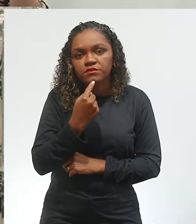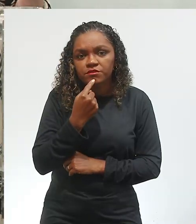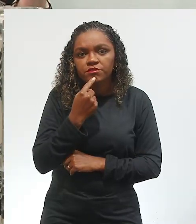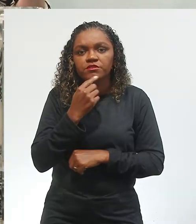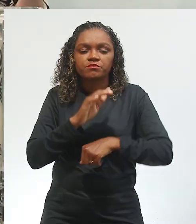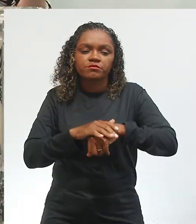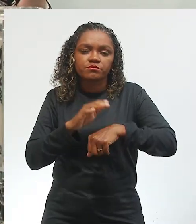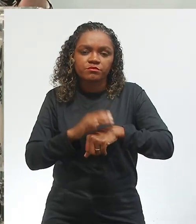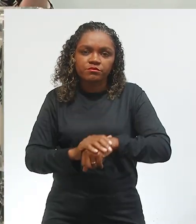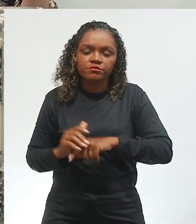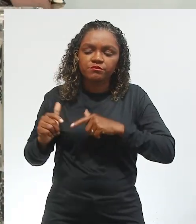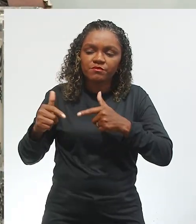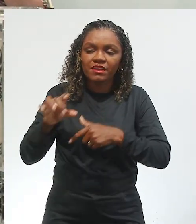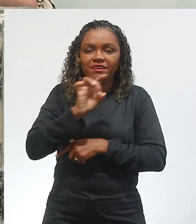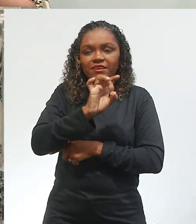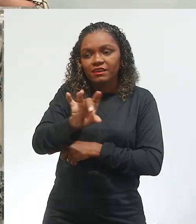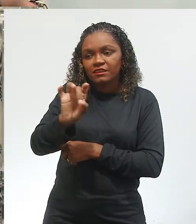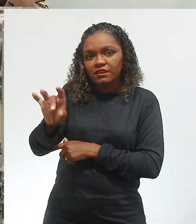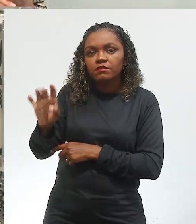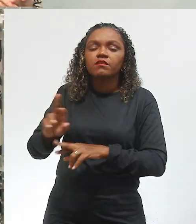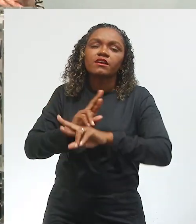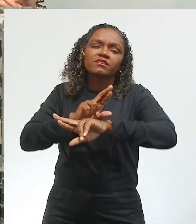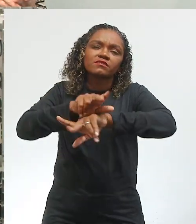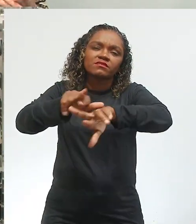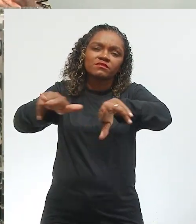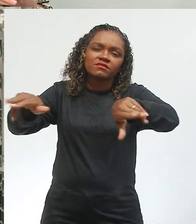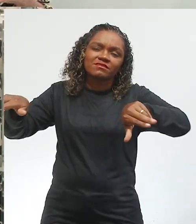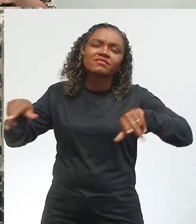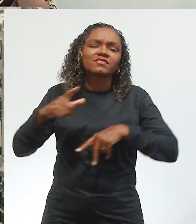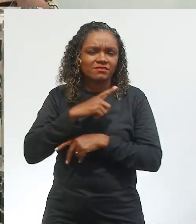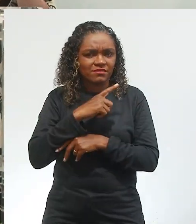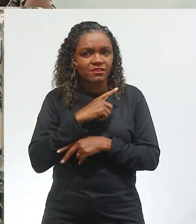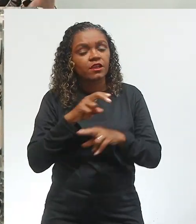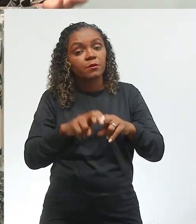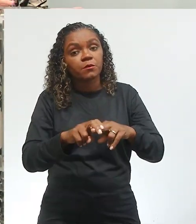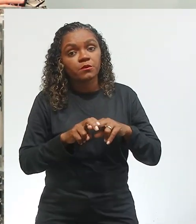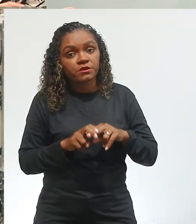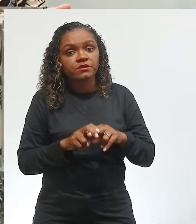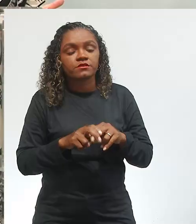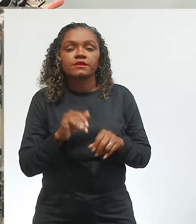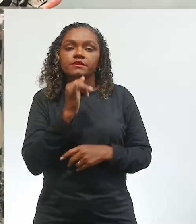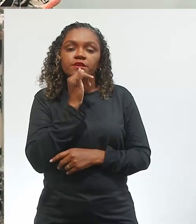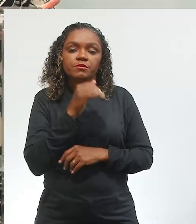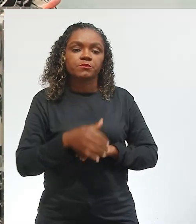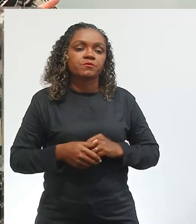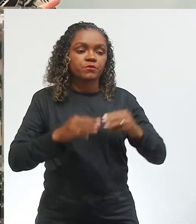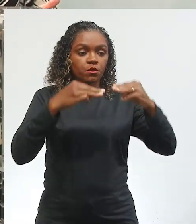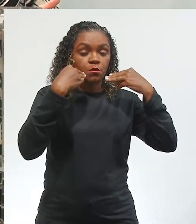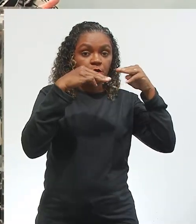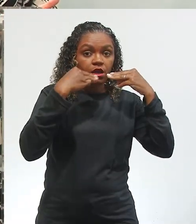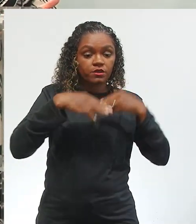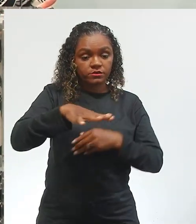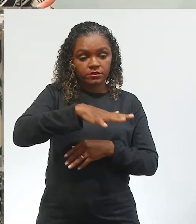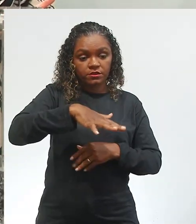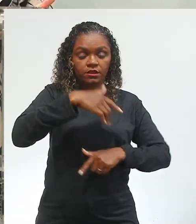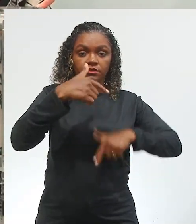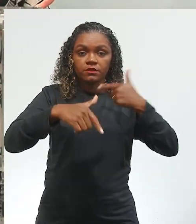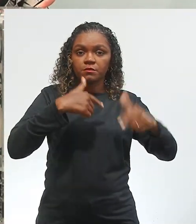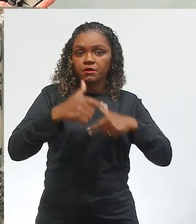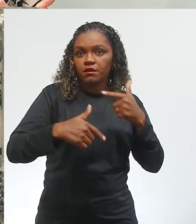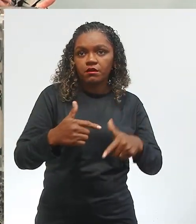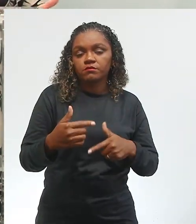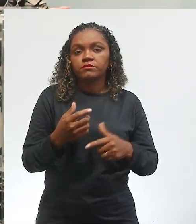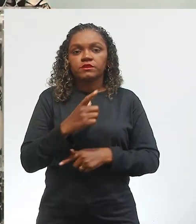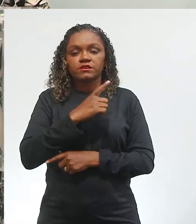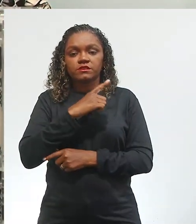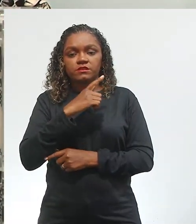agir, e tudo isso trouxe uma segmentação muito grande, tanto no marketing comercial, né, como a gente pode ver,